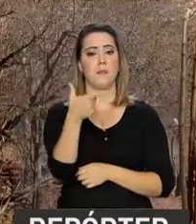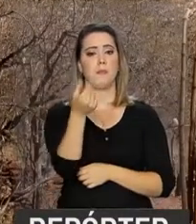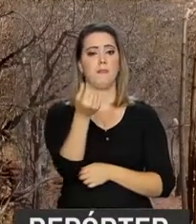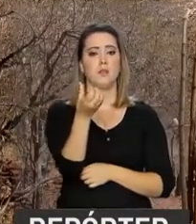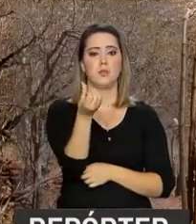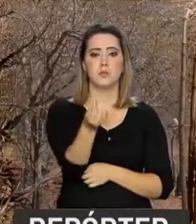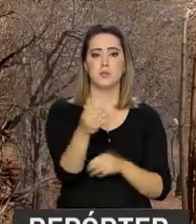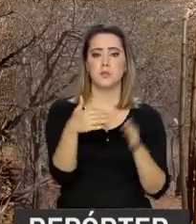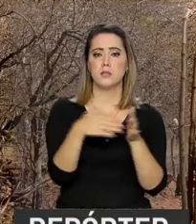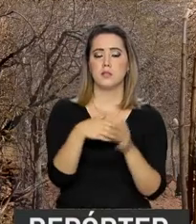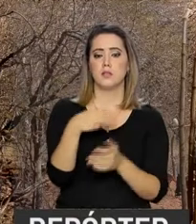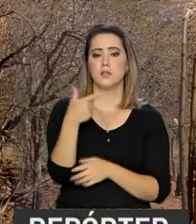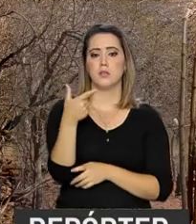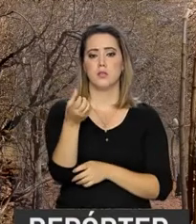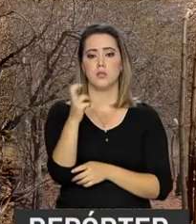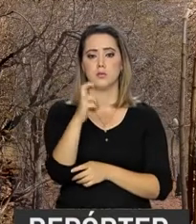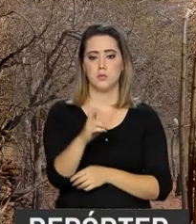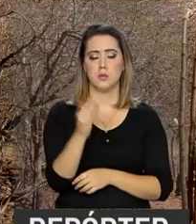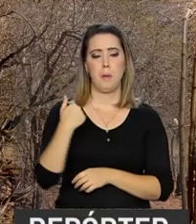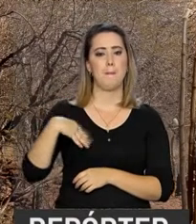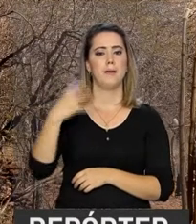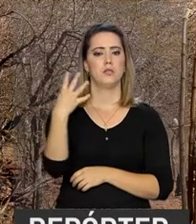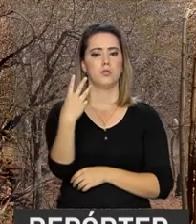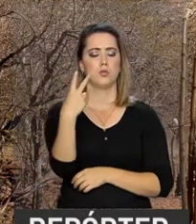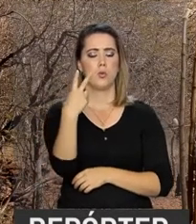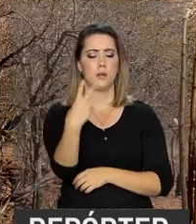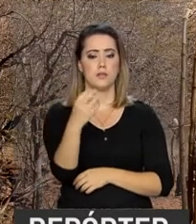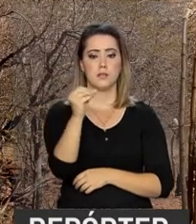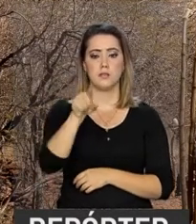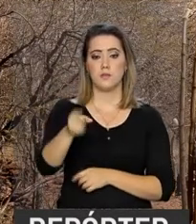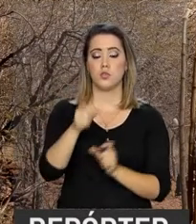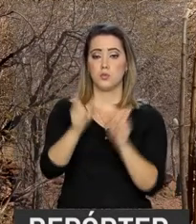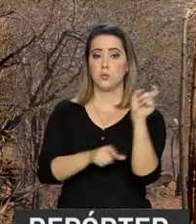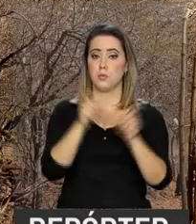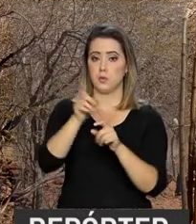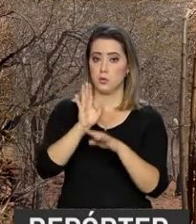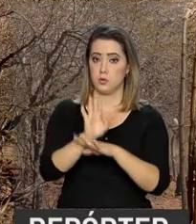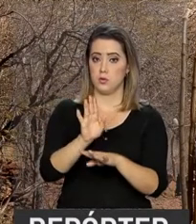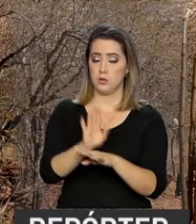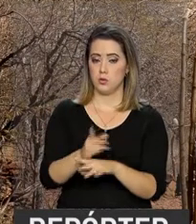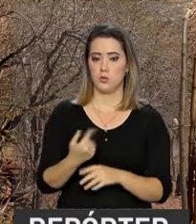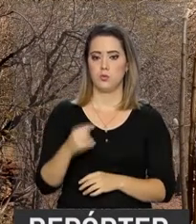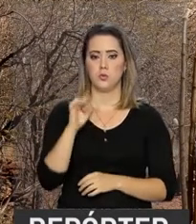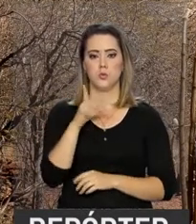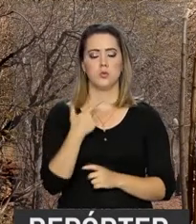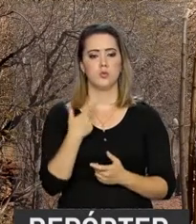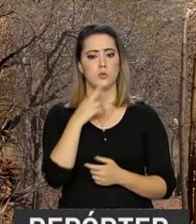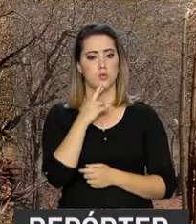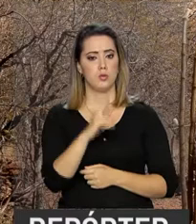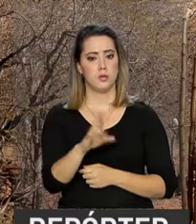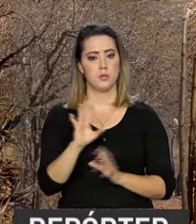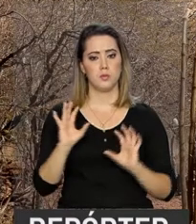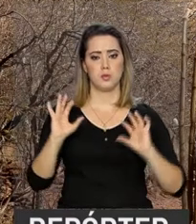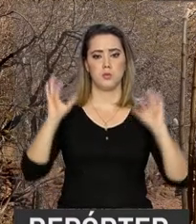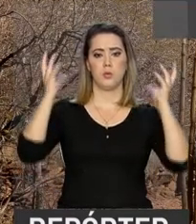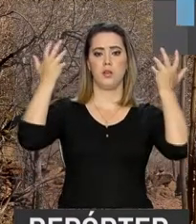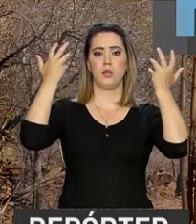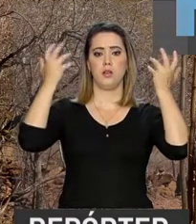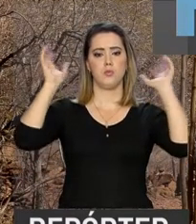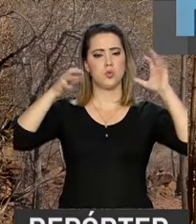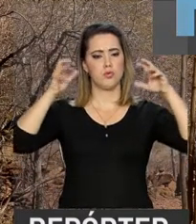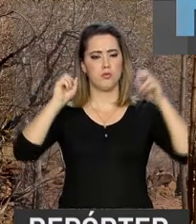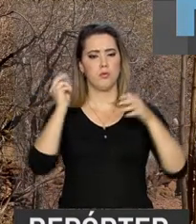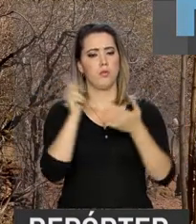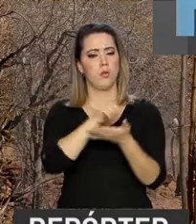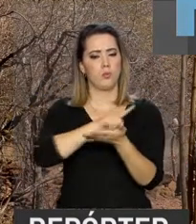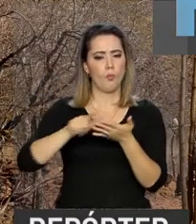2015 cerca de 420 mil produtores rurais foram atendidos pelo programa apenas na resposta a eventos climáticos investimentos